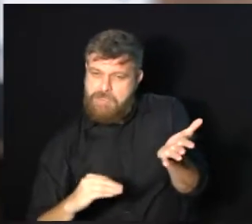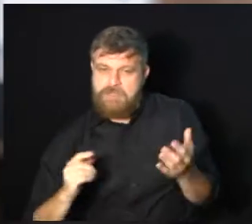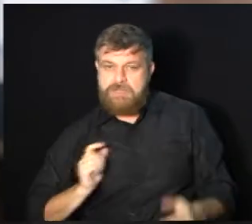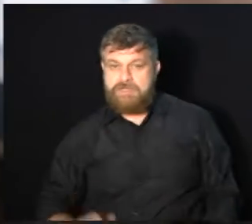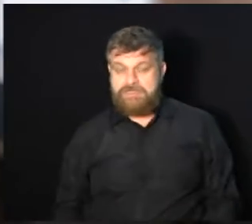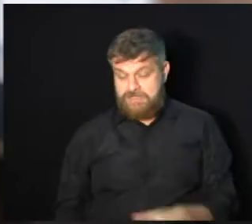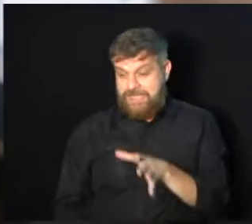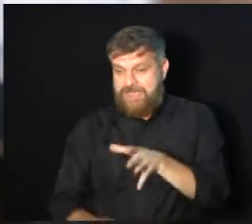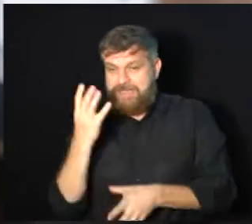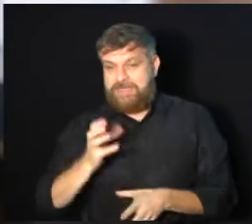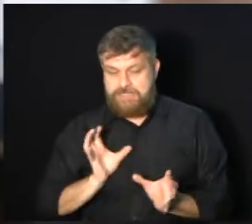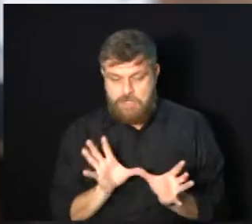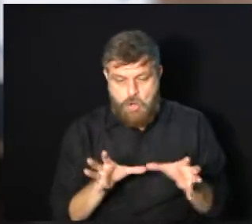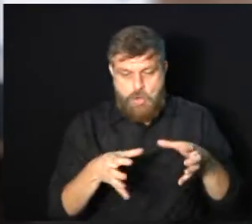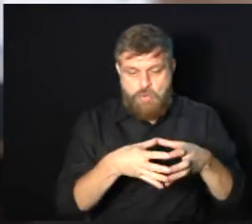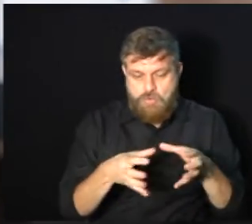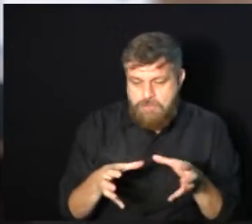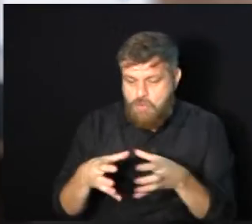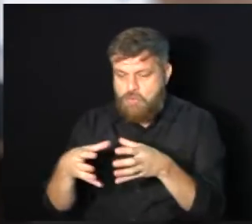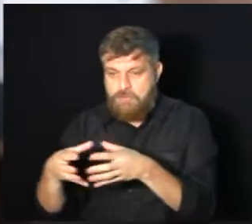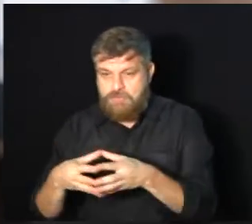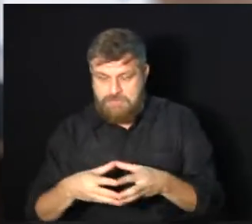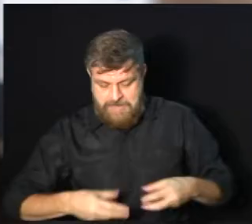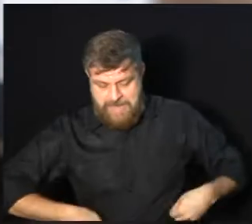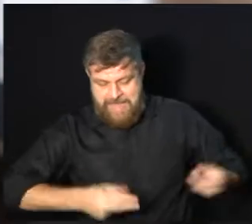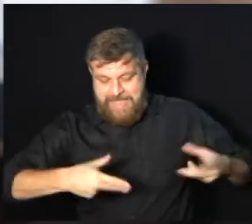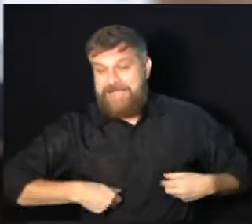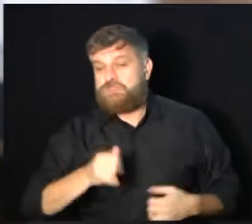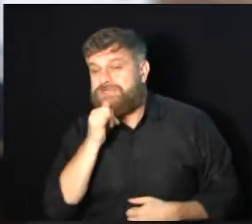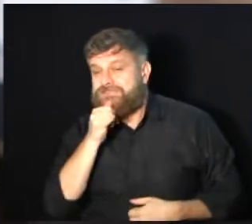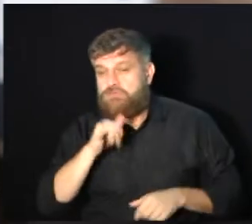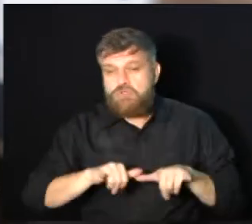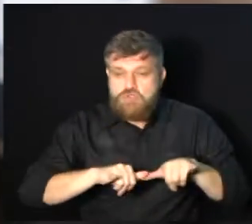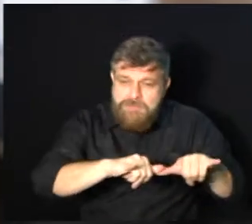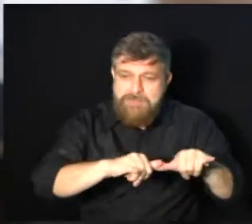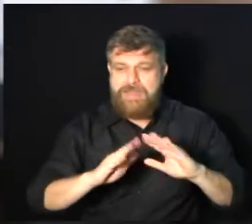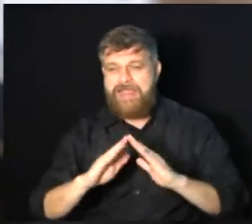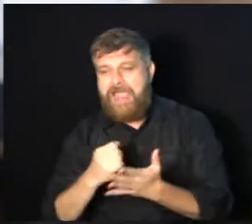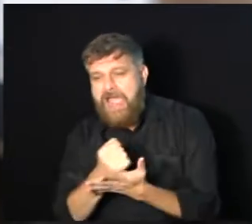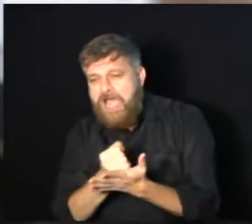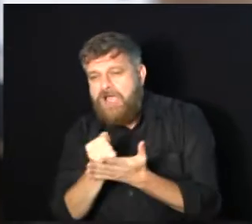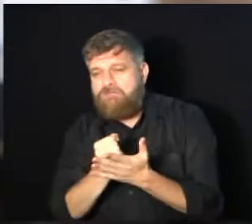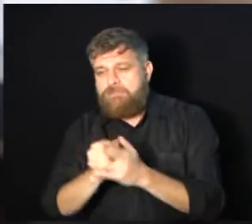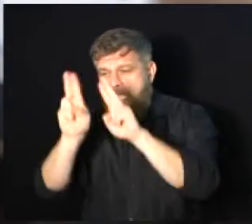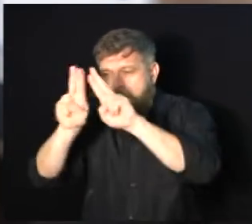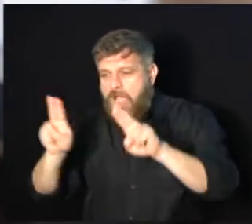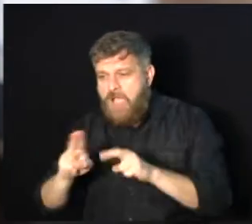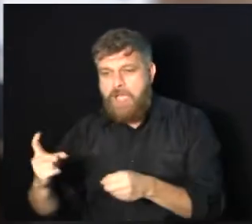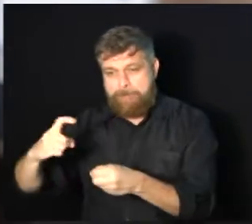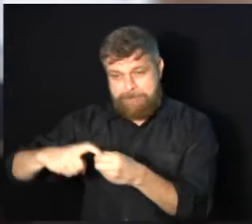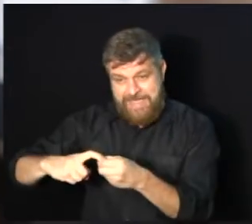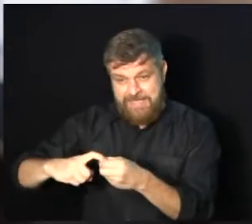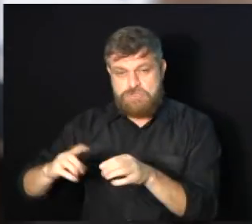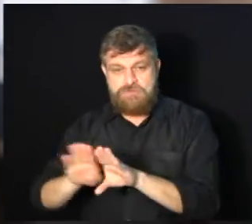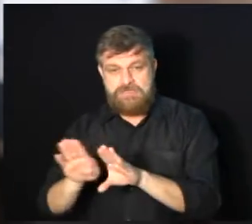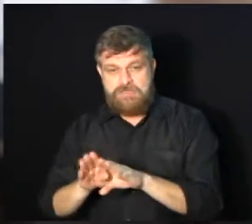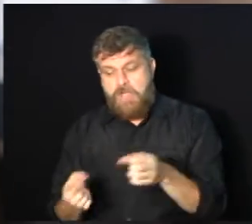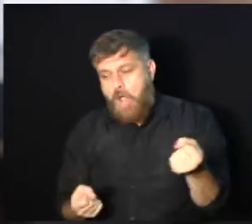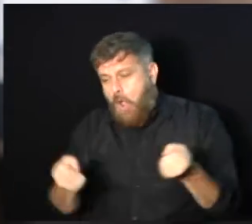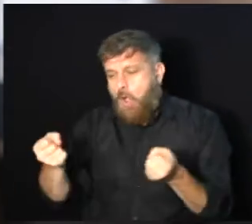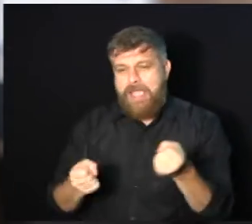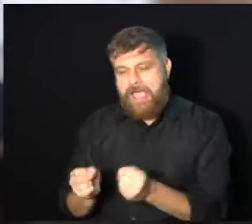Você pode criar categorias de gasto, como por exemplo, supermercado, farmácia, plano de saúde, automóvel. Cria-se